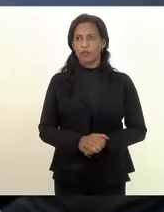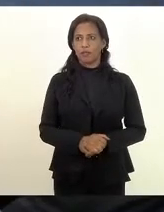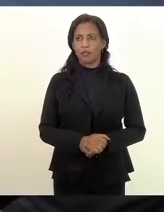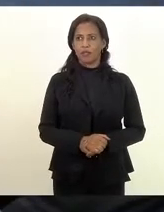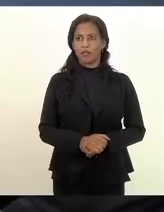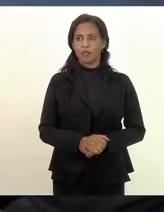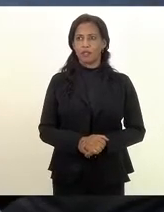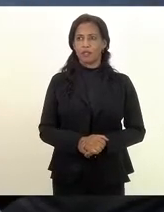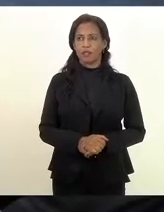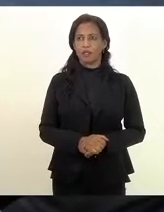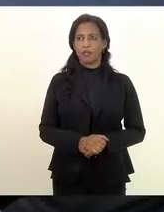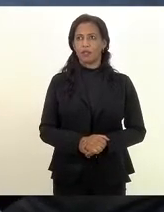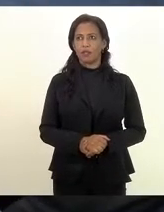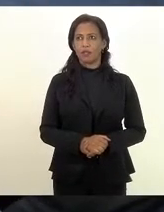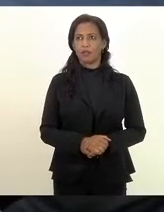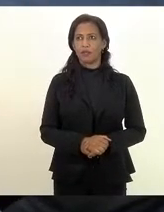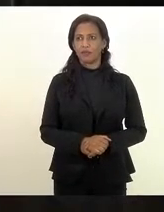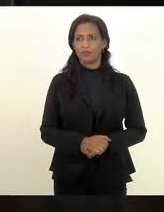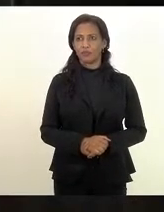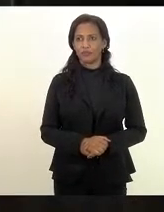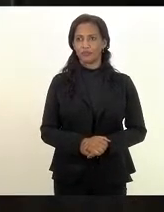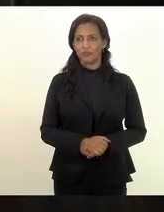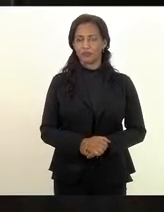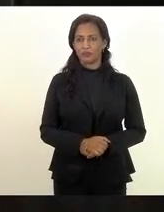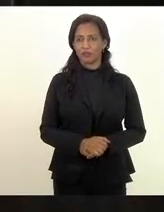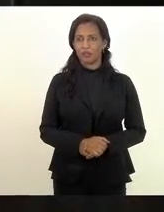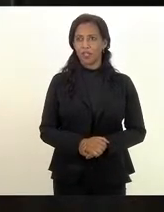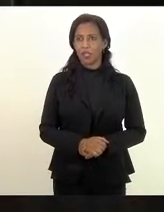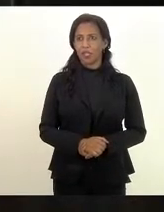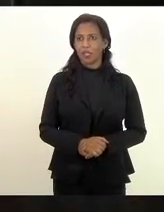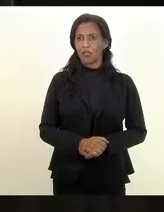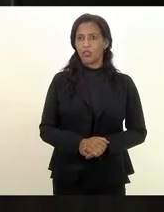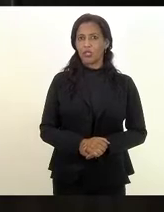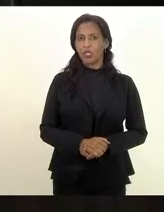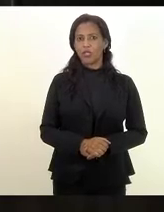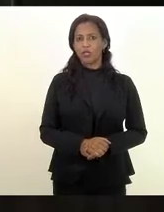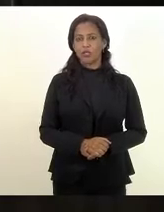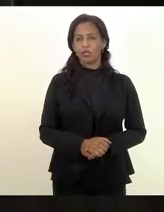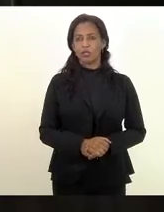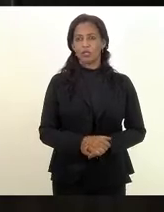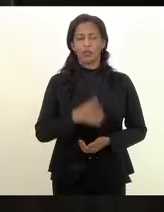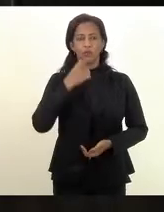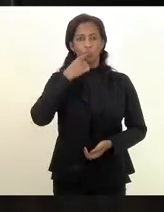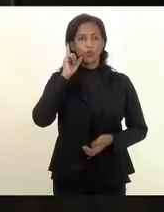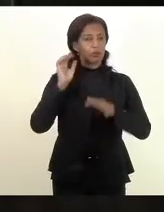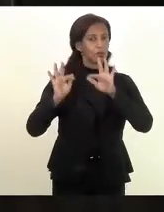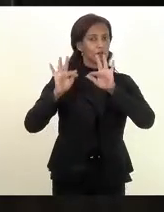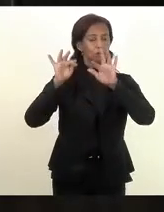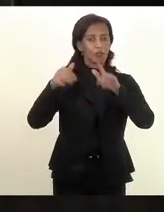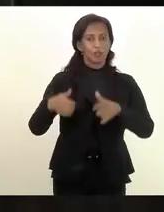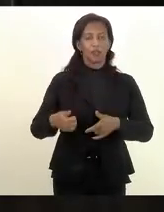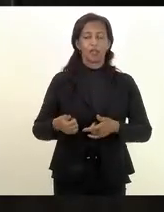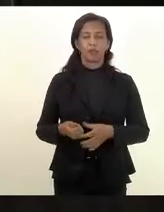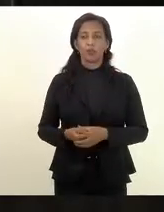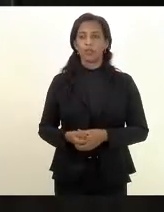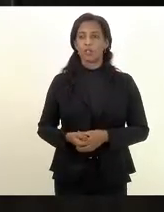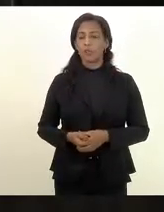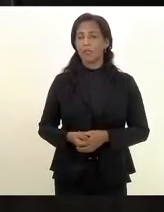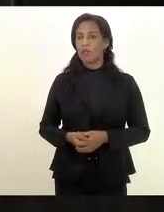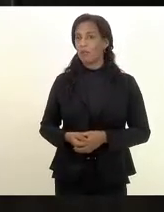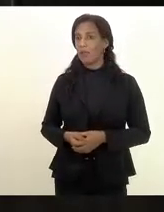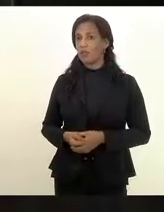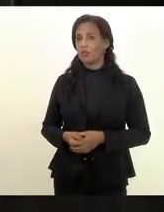enquanto o deputado Valdeck se dirige eu queria trazer aqui ontem no expediente final que eu presidia